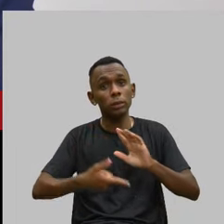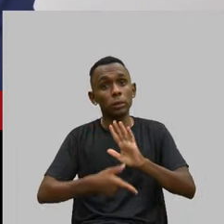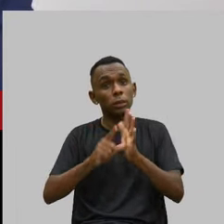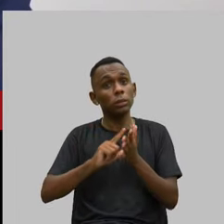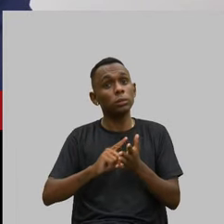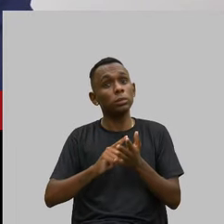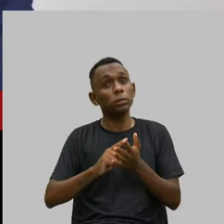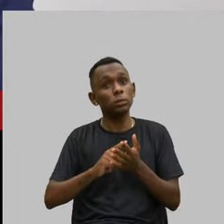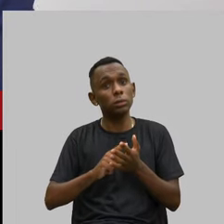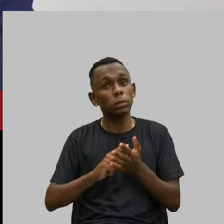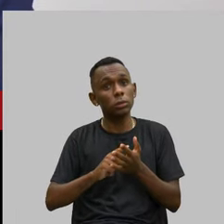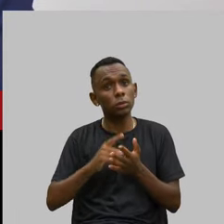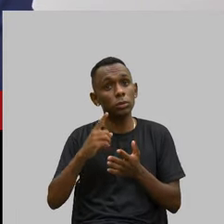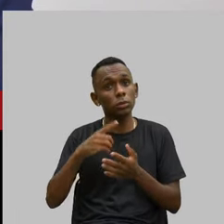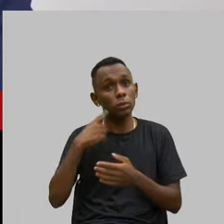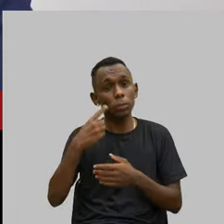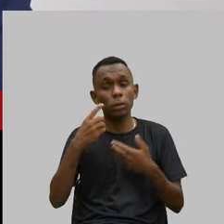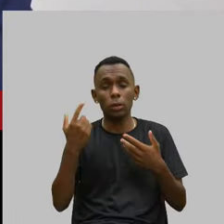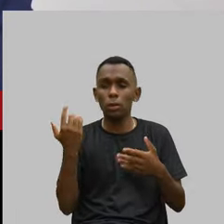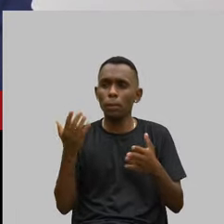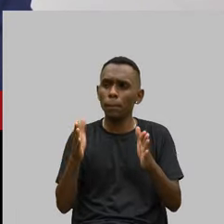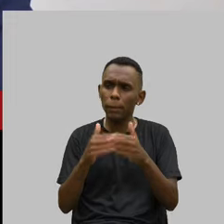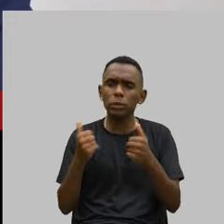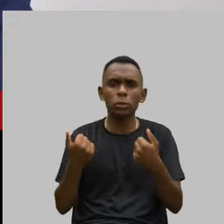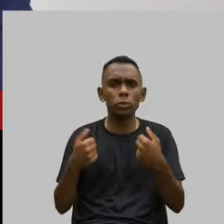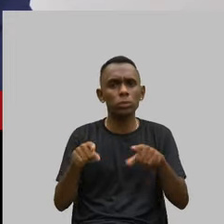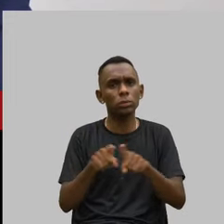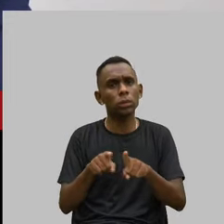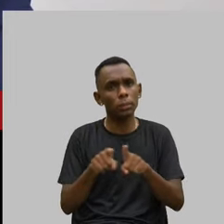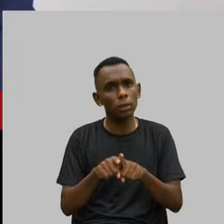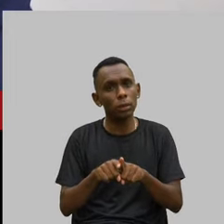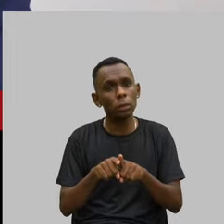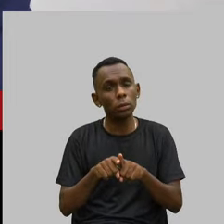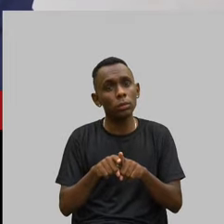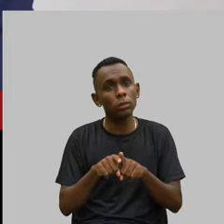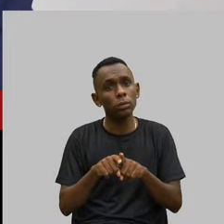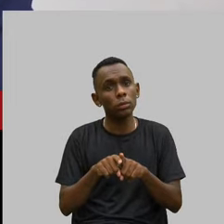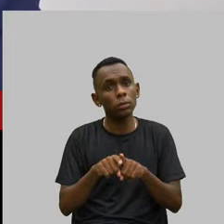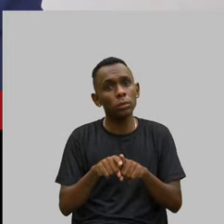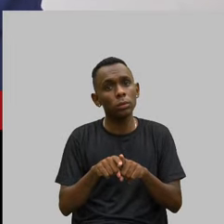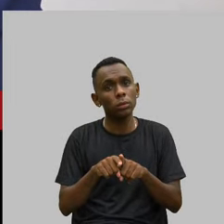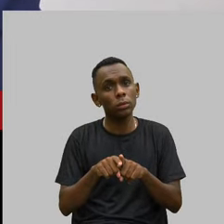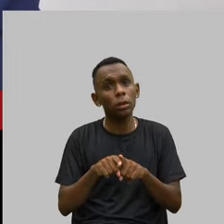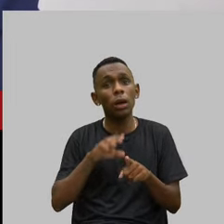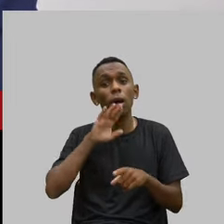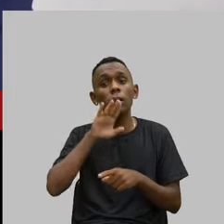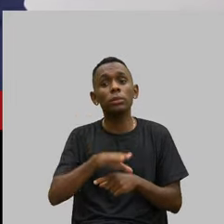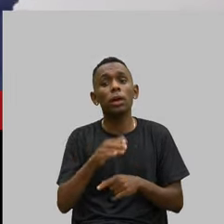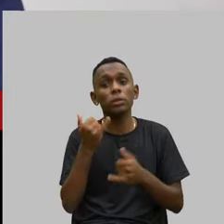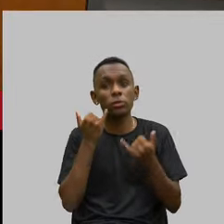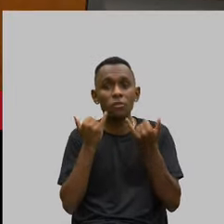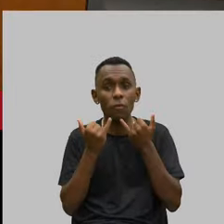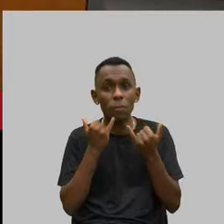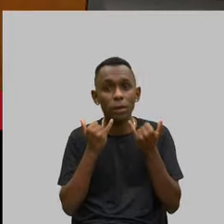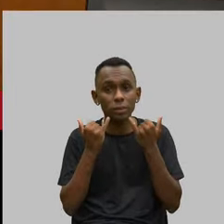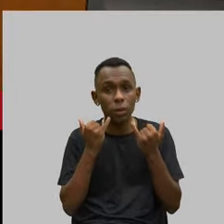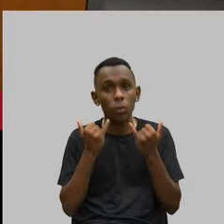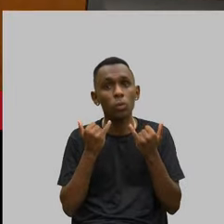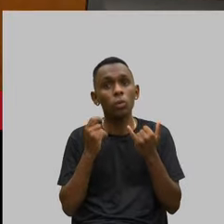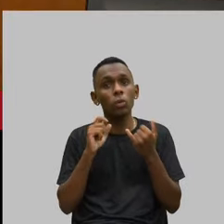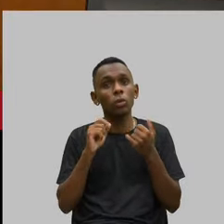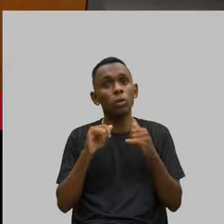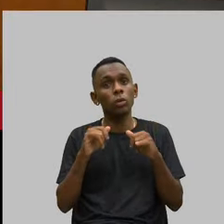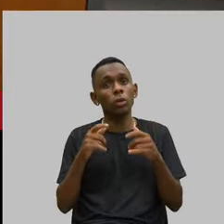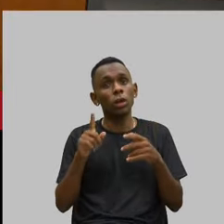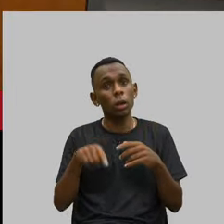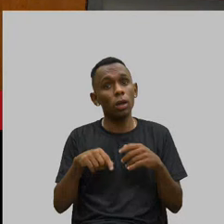Lucas lasmar entrou com o mesmo pedido eh porque E aí atarde a notícia na imprensa de que o